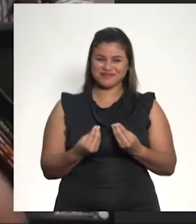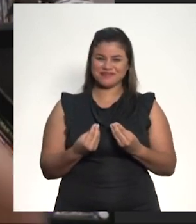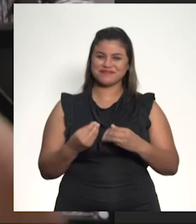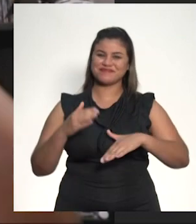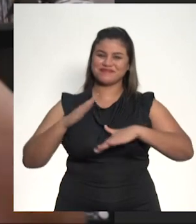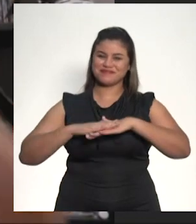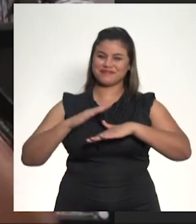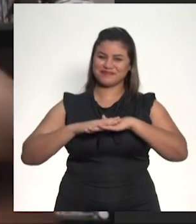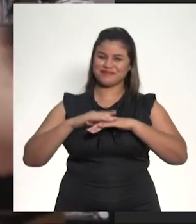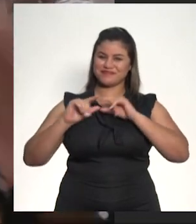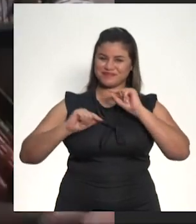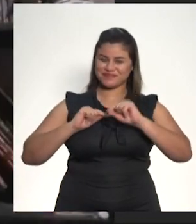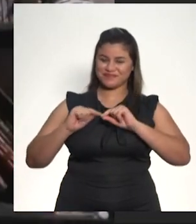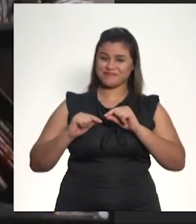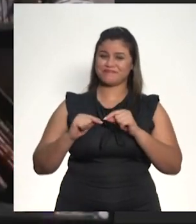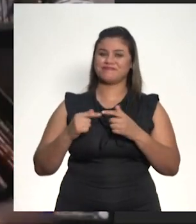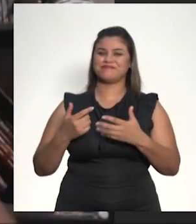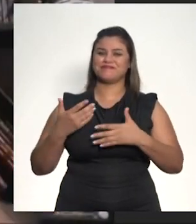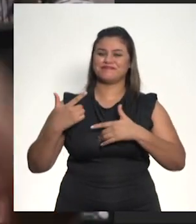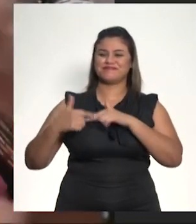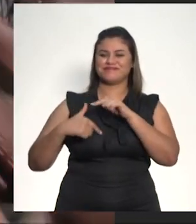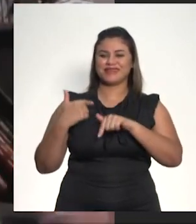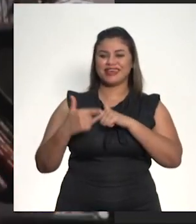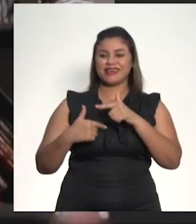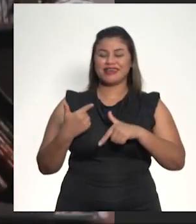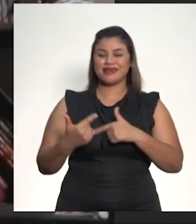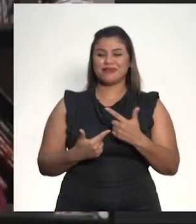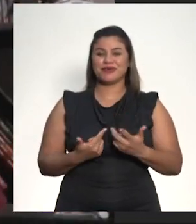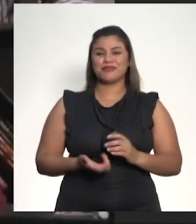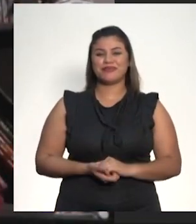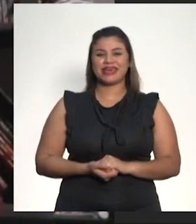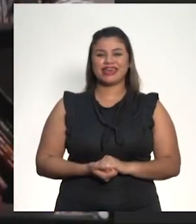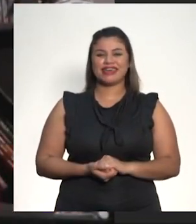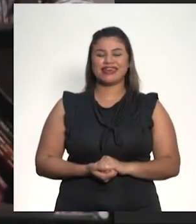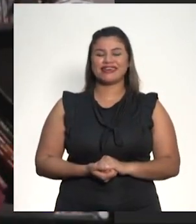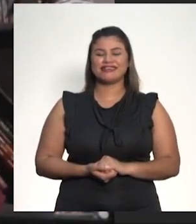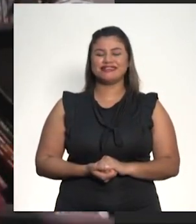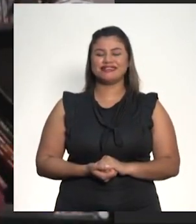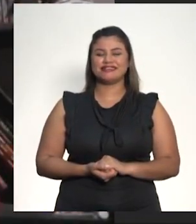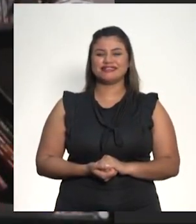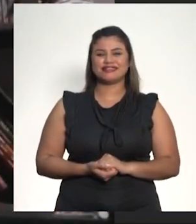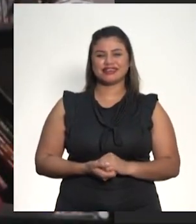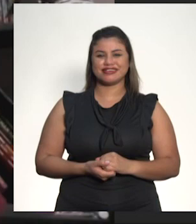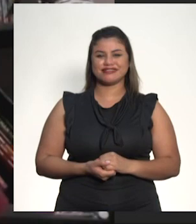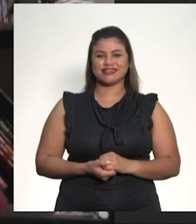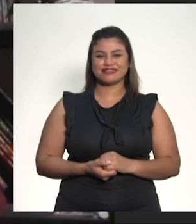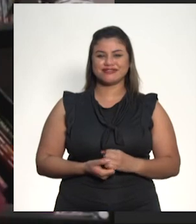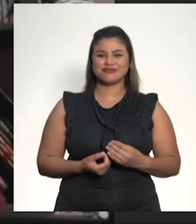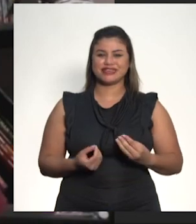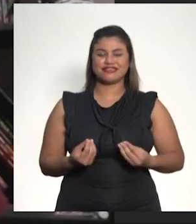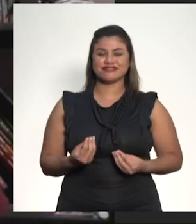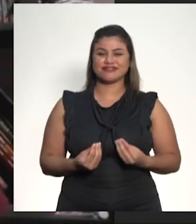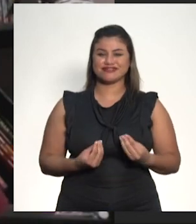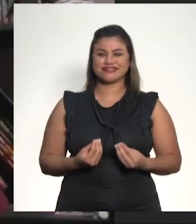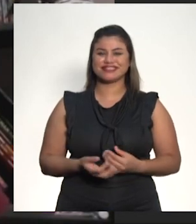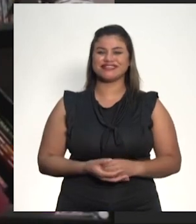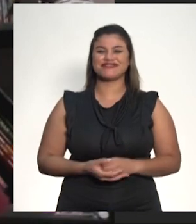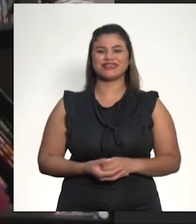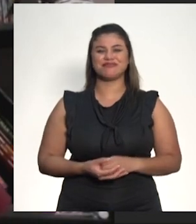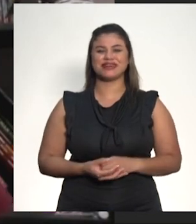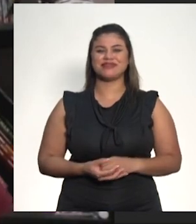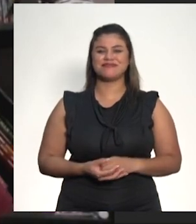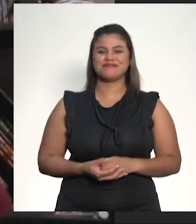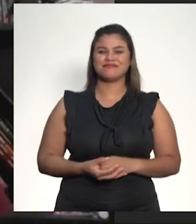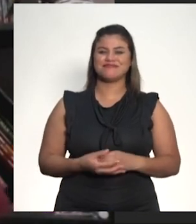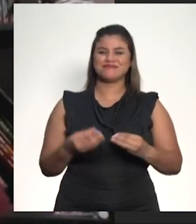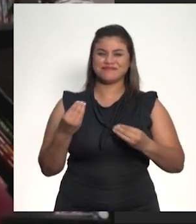e tem, por exemplo, uma dupla jornada de trabalho, uma tripla jornada de trabalho. Então, existem também essas especificidades, né? Você